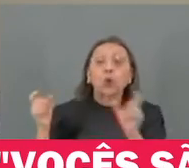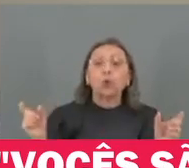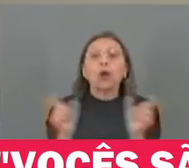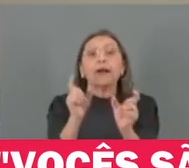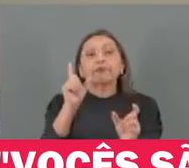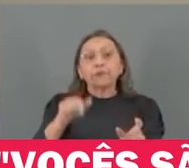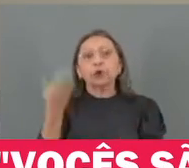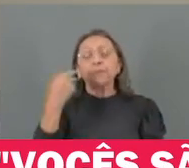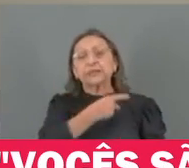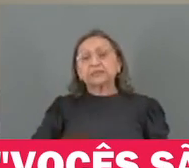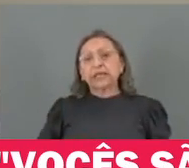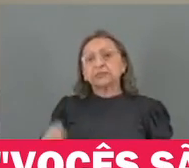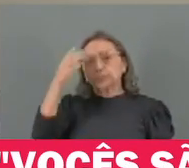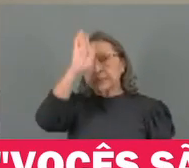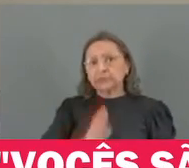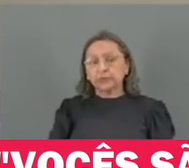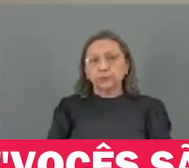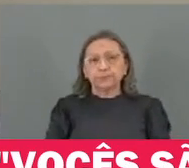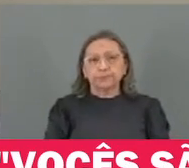o presidente da República.